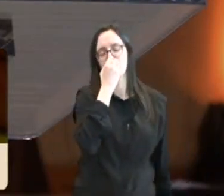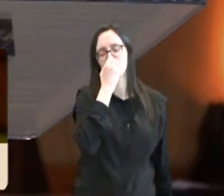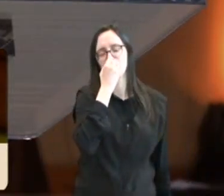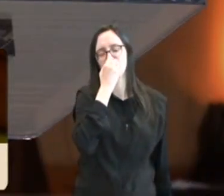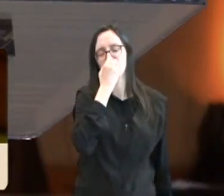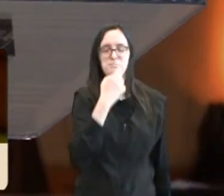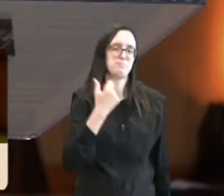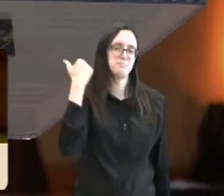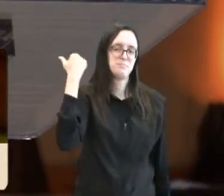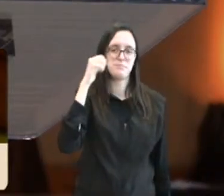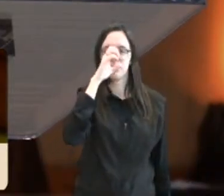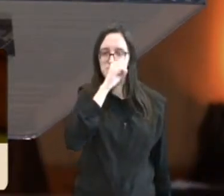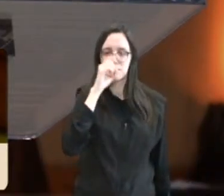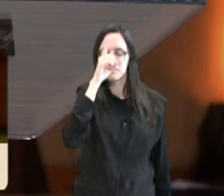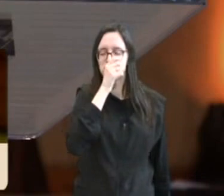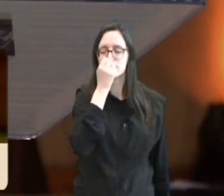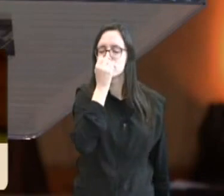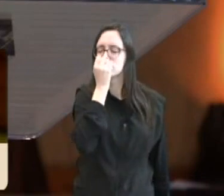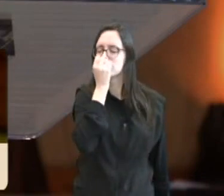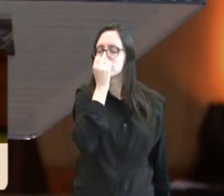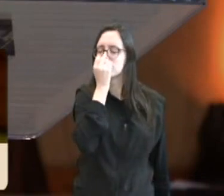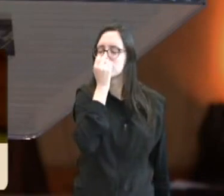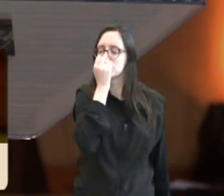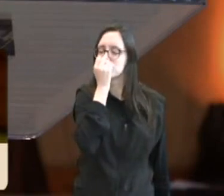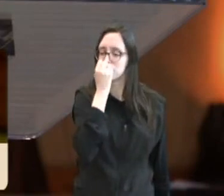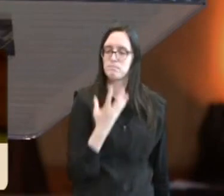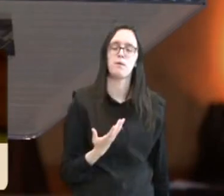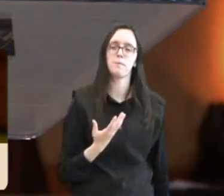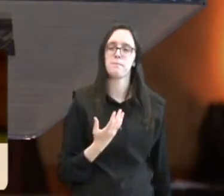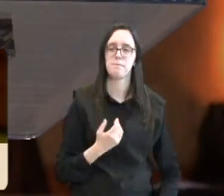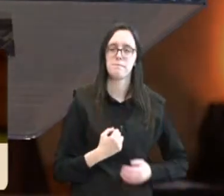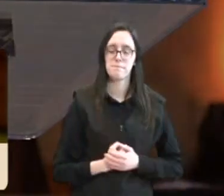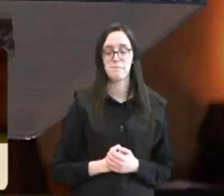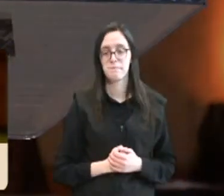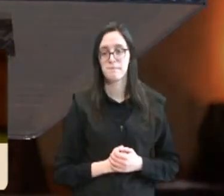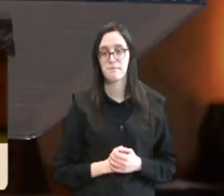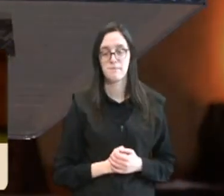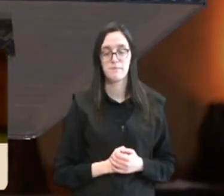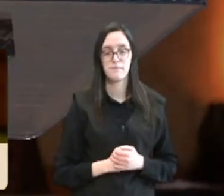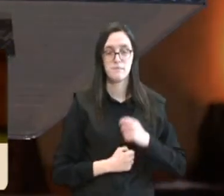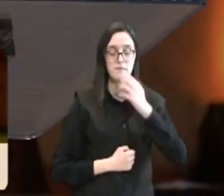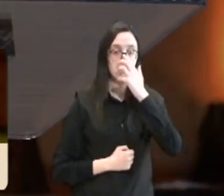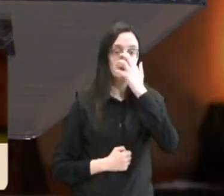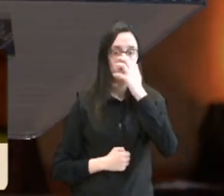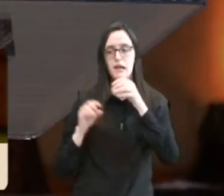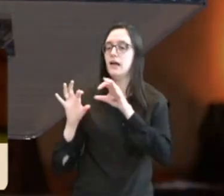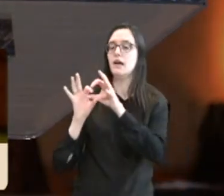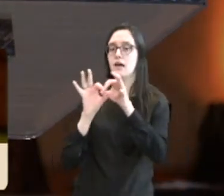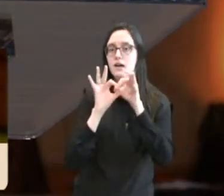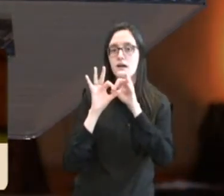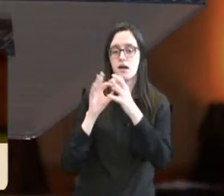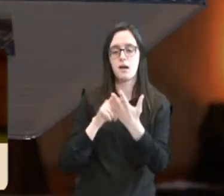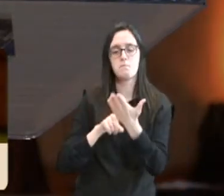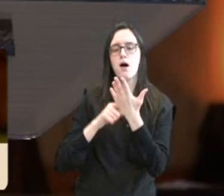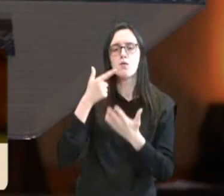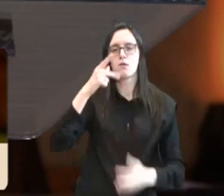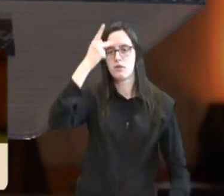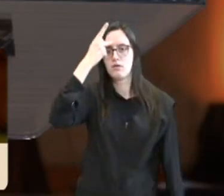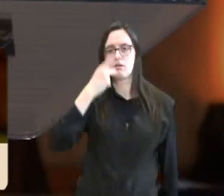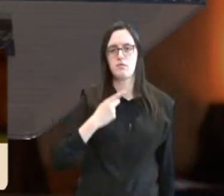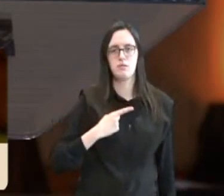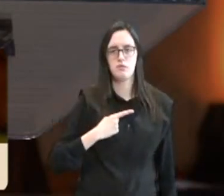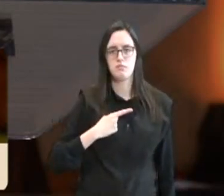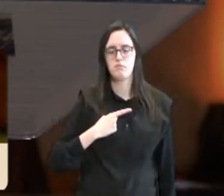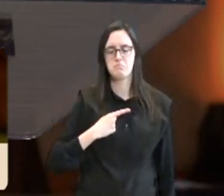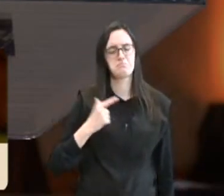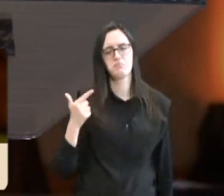fim de semana ali. A comunhão, irmãos, me mostra que não há interesse próprio. Eu